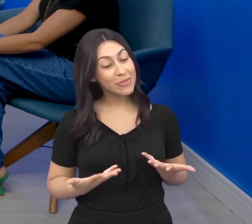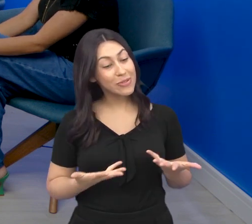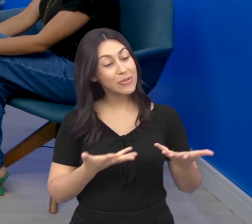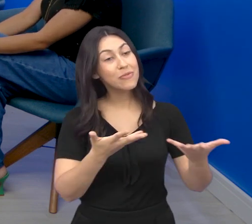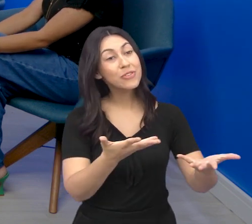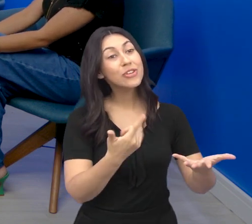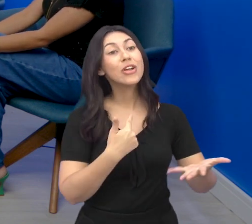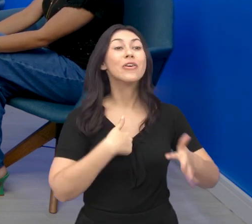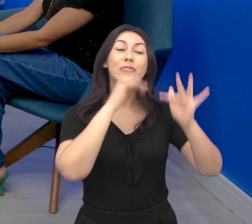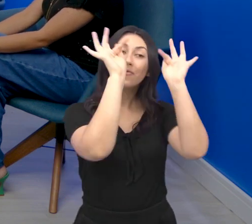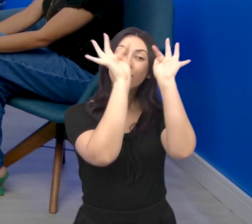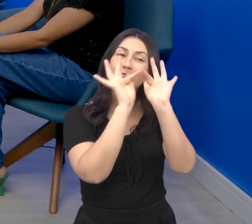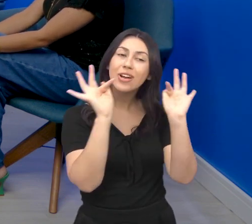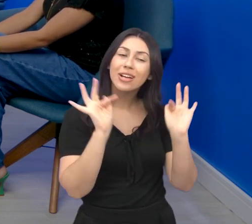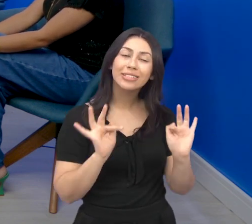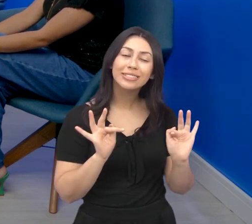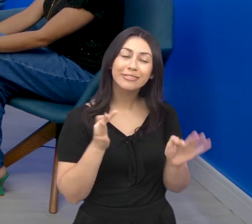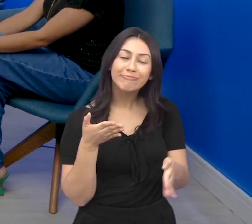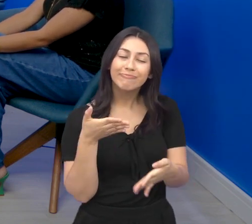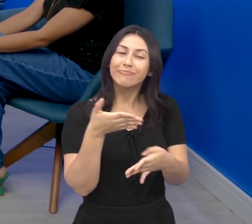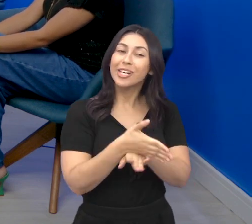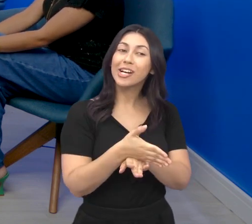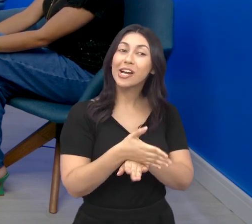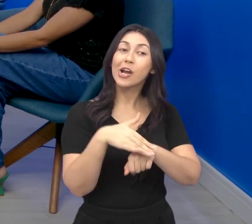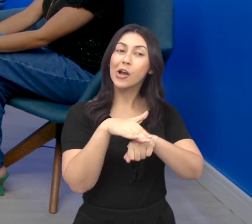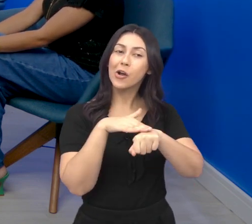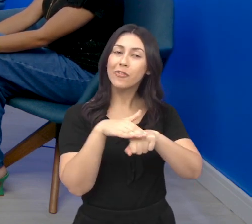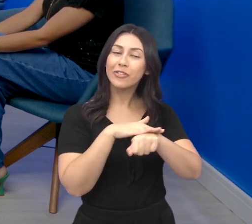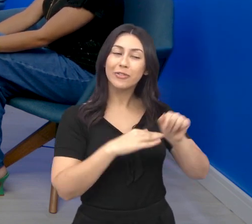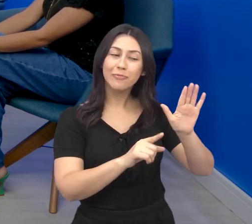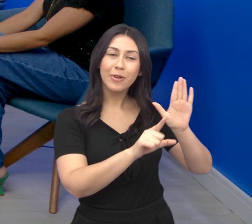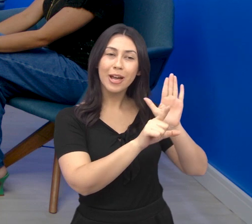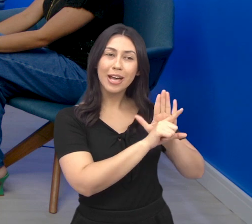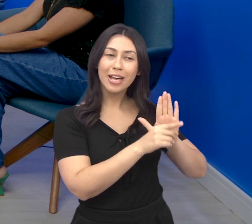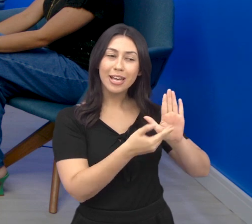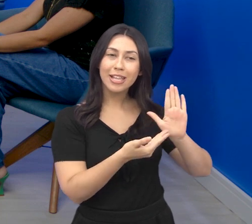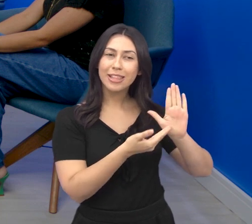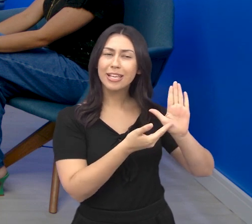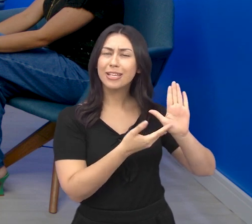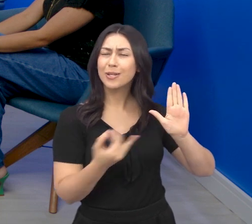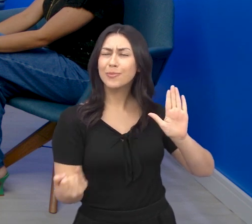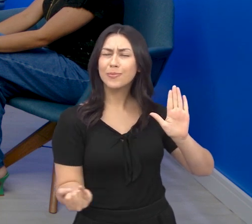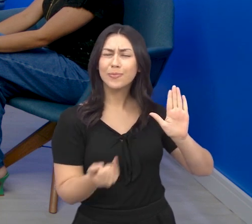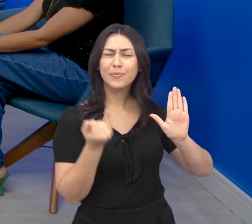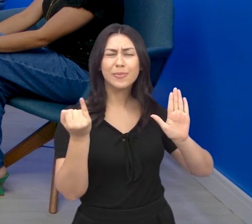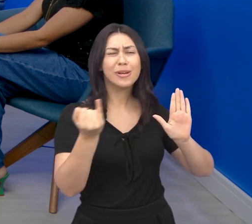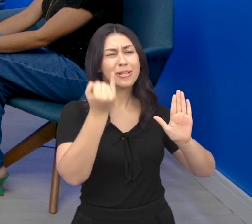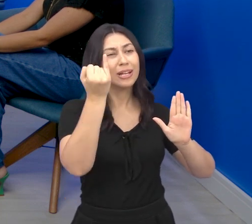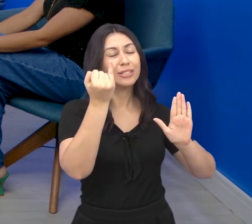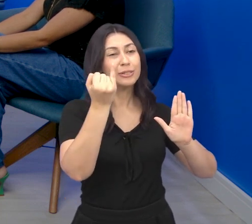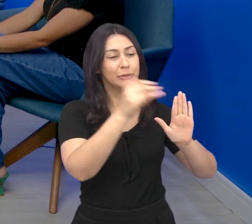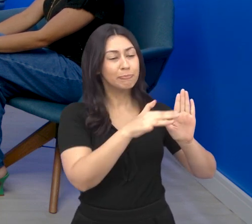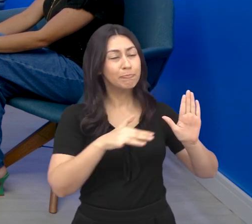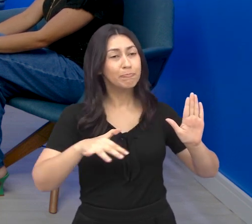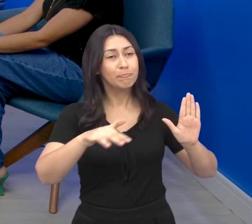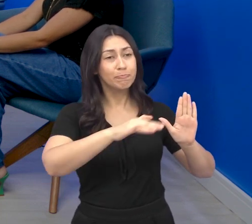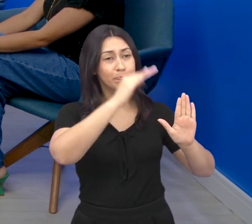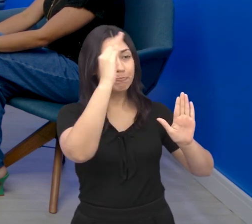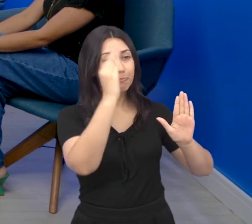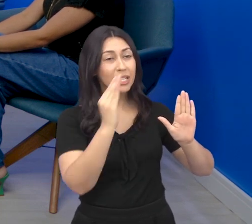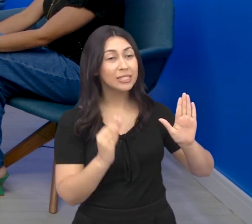Estou muito feliz em estar aqui, principalmente para conversar sobre essa legislação que é tão importante no nosso âmbito